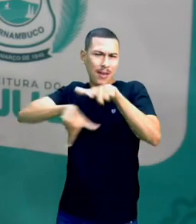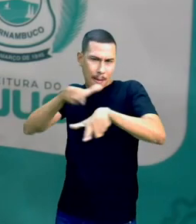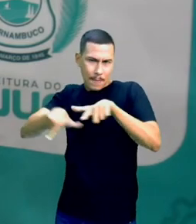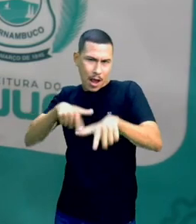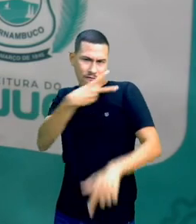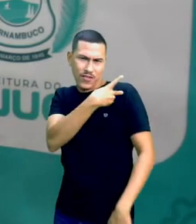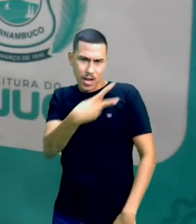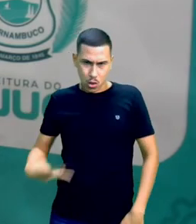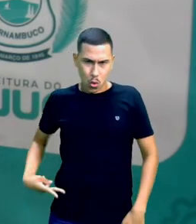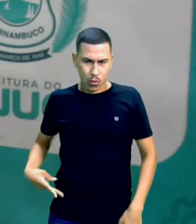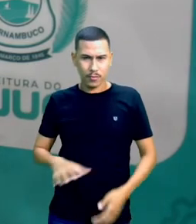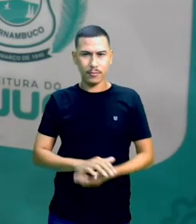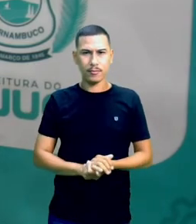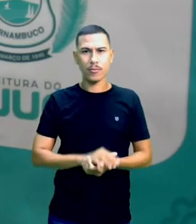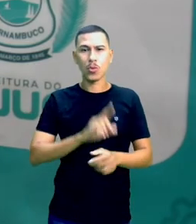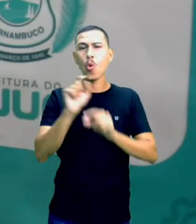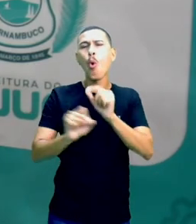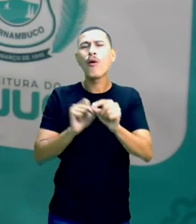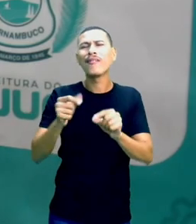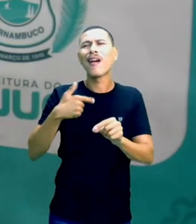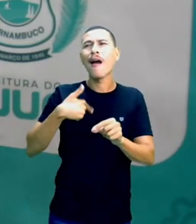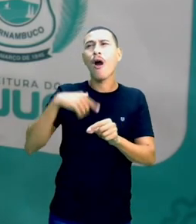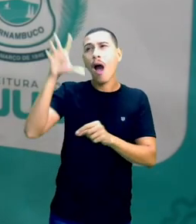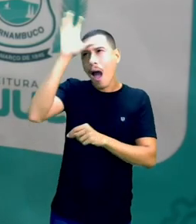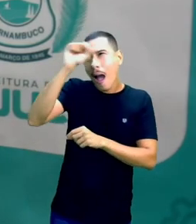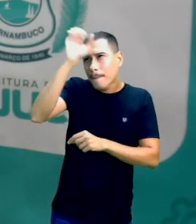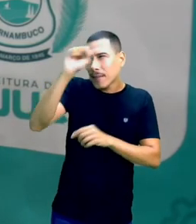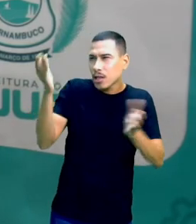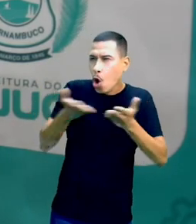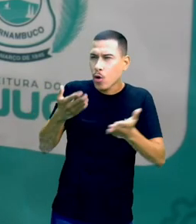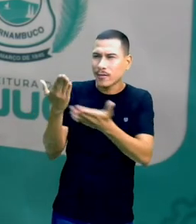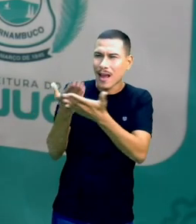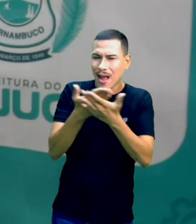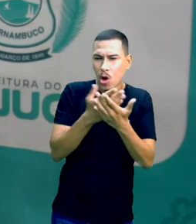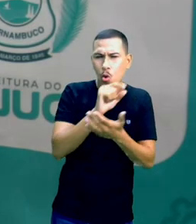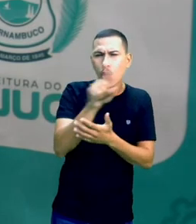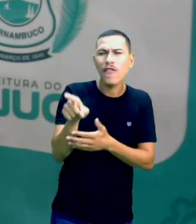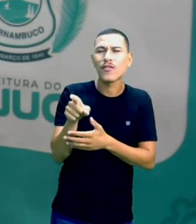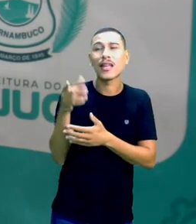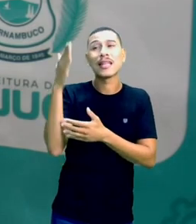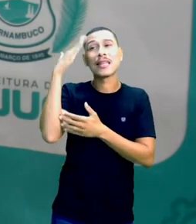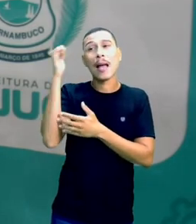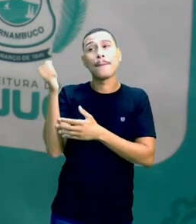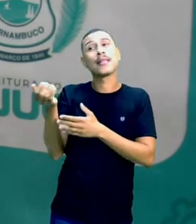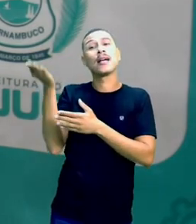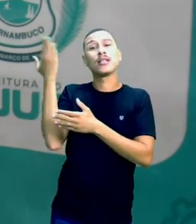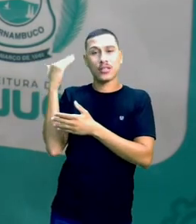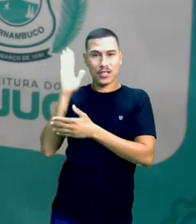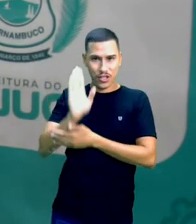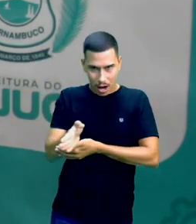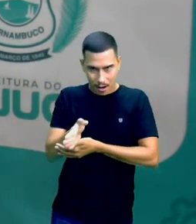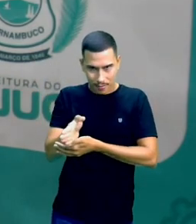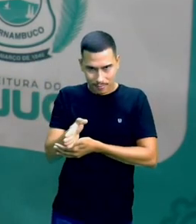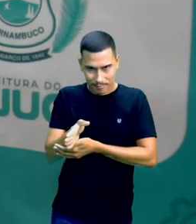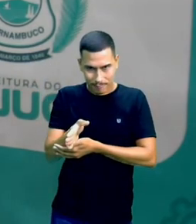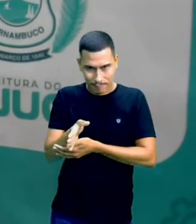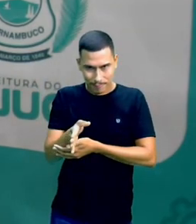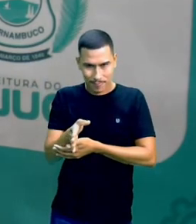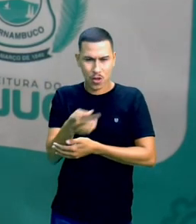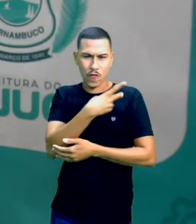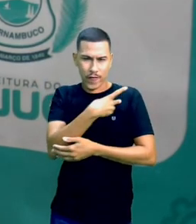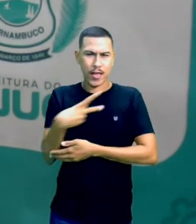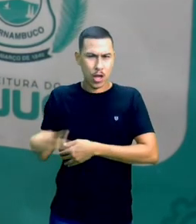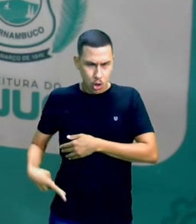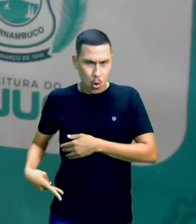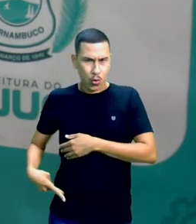vereadores? O que eu aprendi sobre os vereadores? O que é que vocês sabiam que já era de função desses profissionais que são os